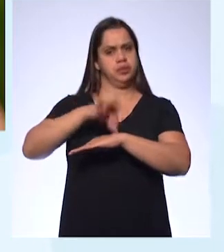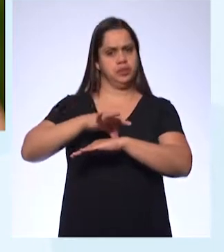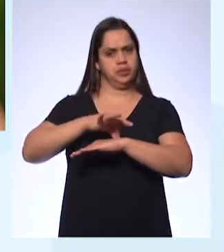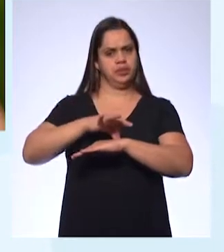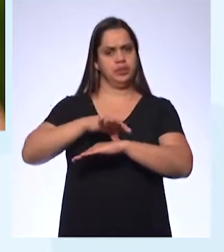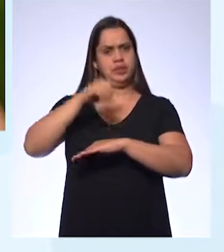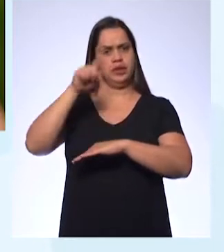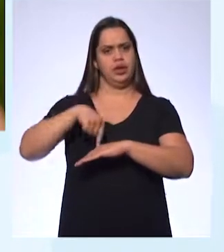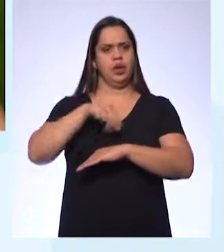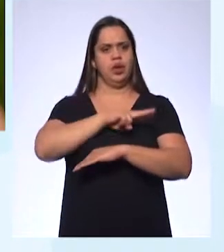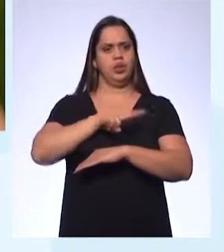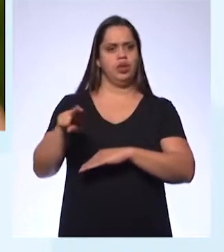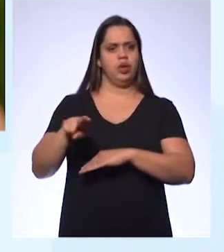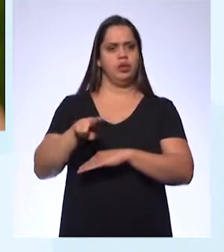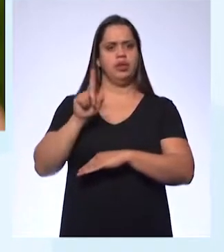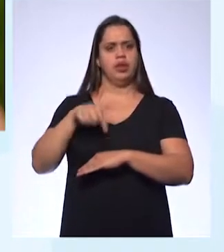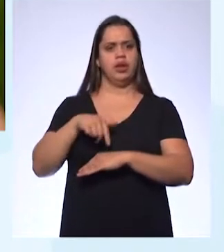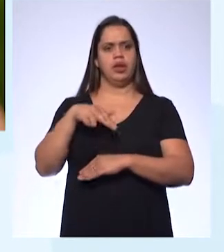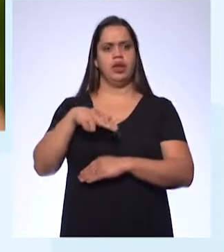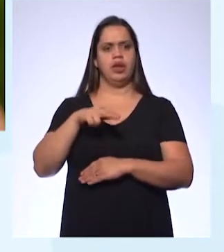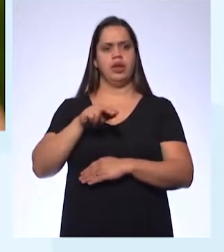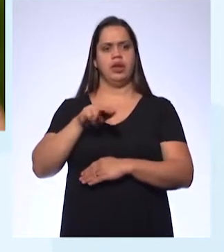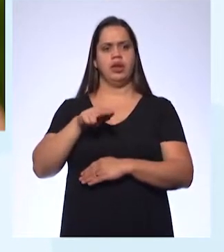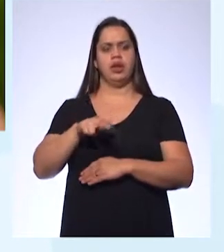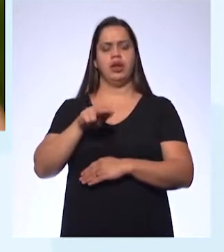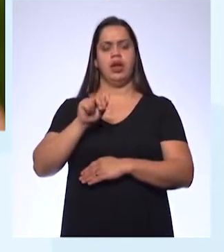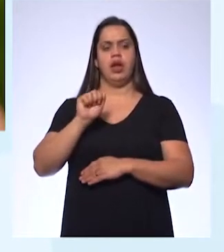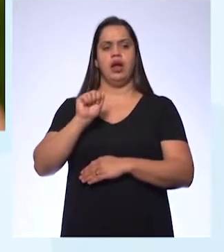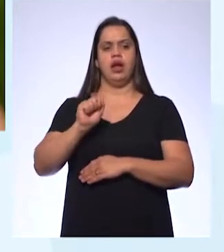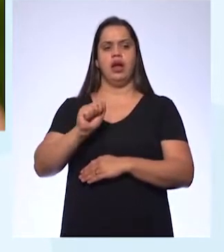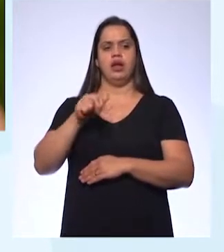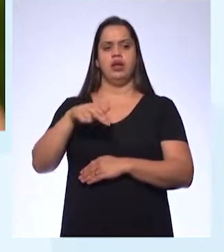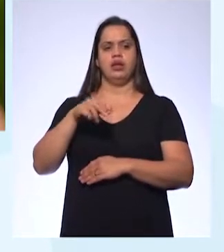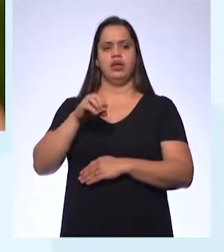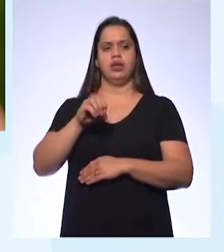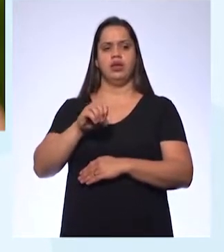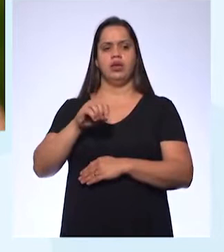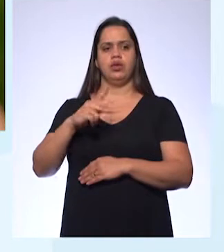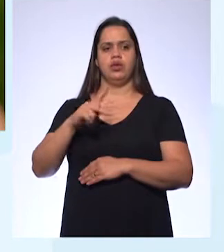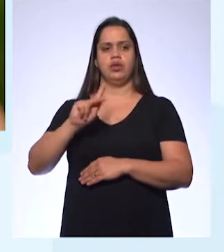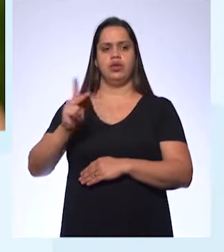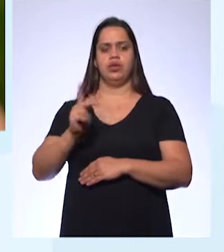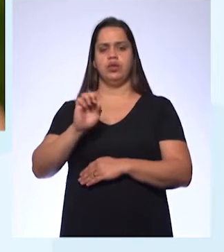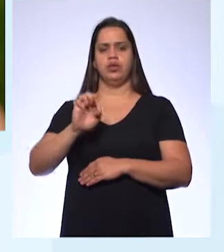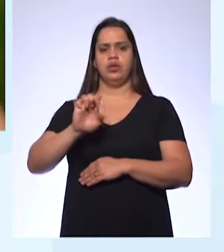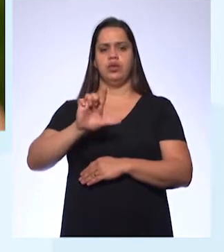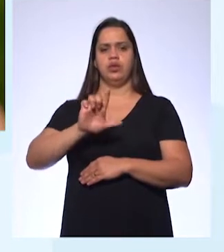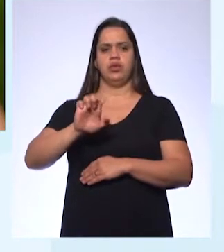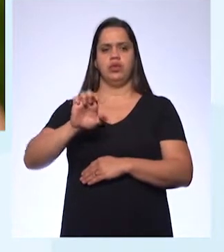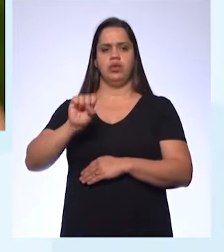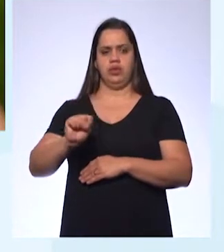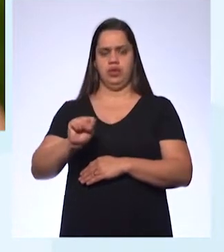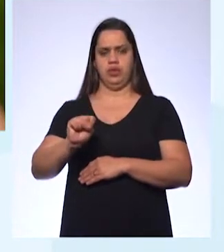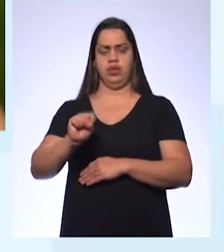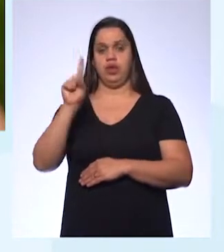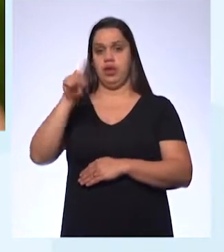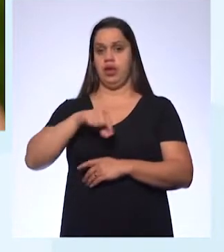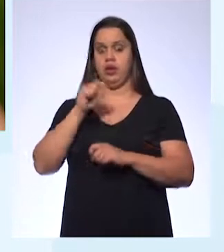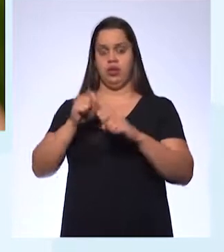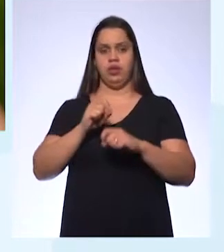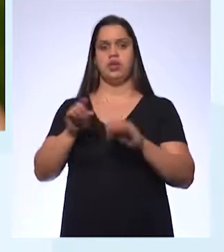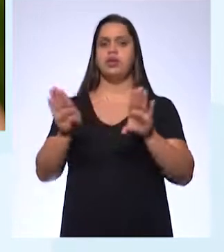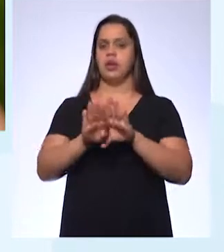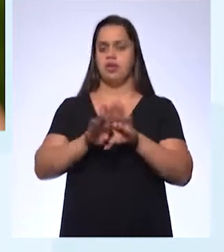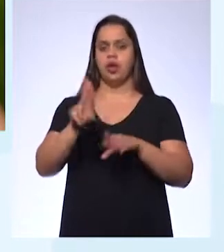mosquito que é o Anopheles, tá? É um anofilídeo. E ele também, da mesma forma, ele é um